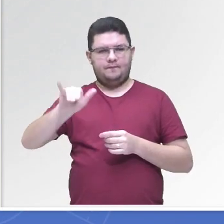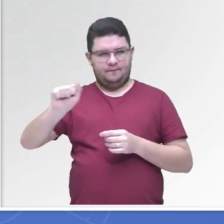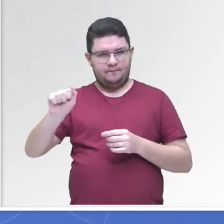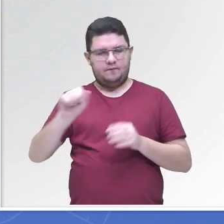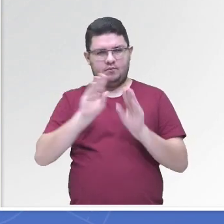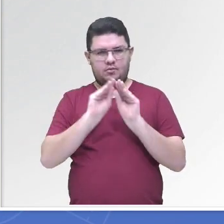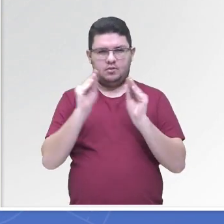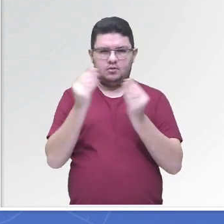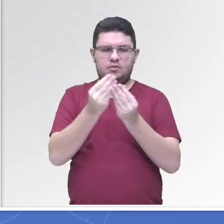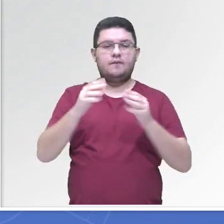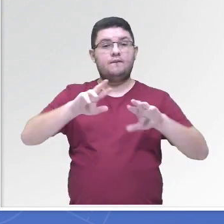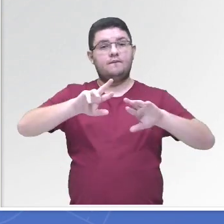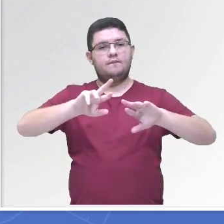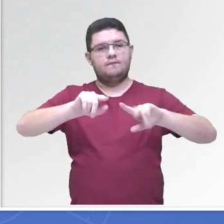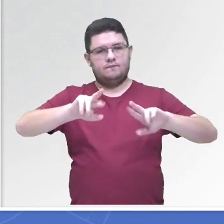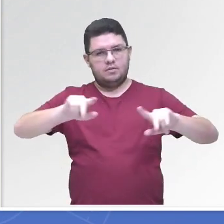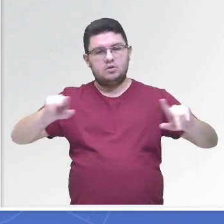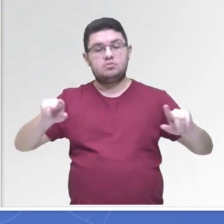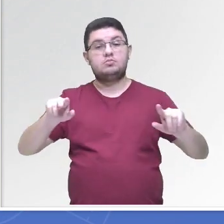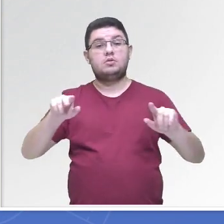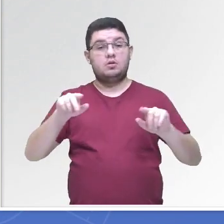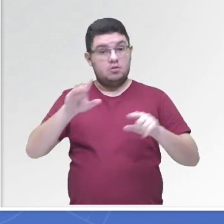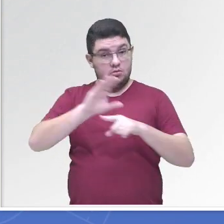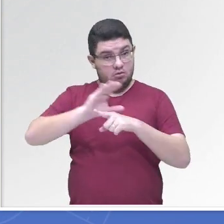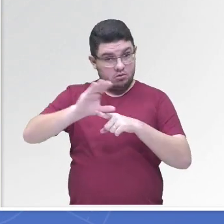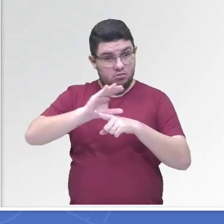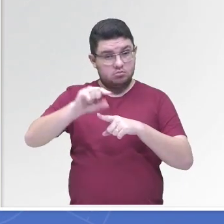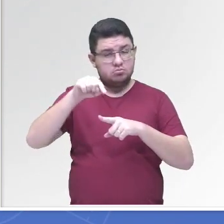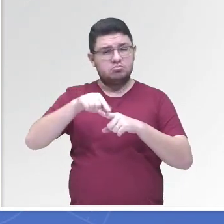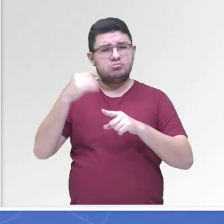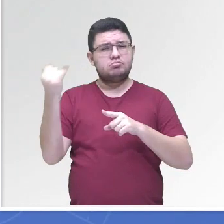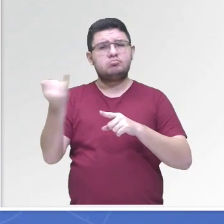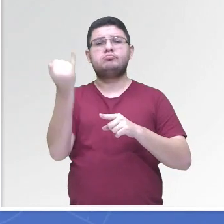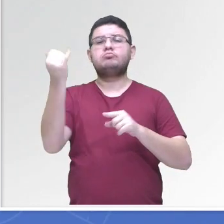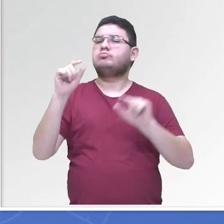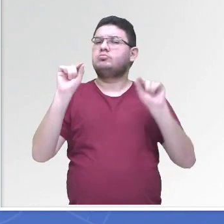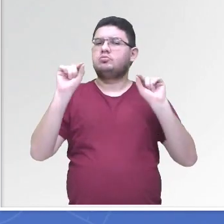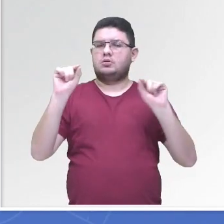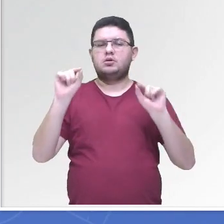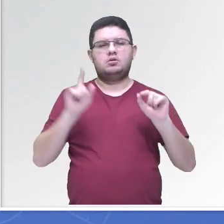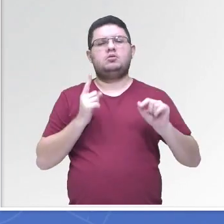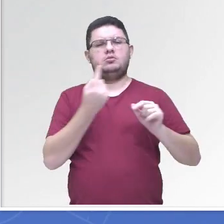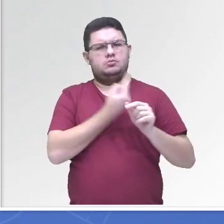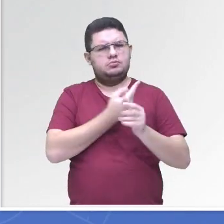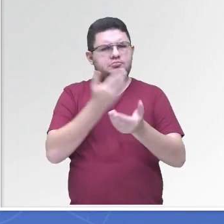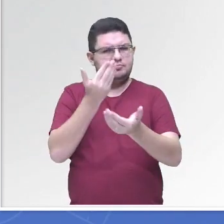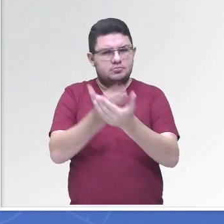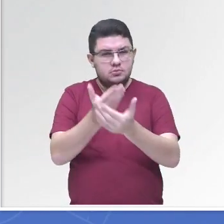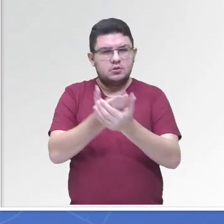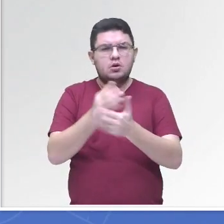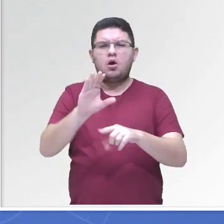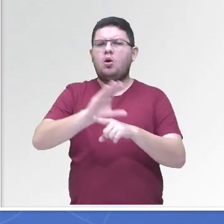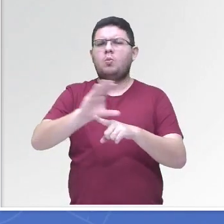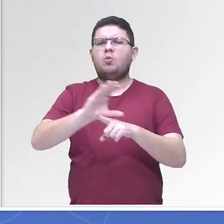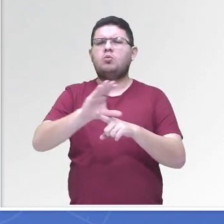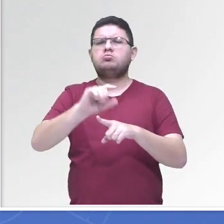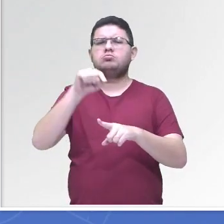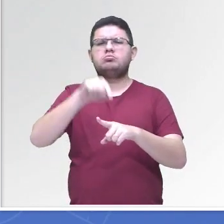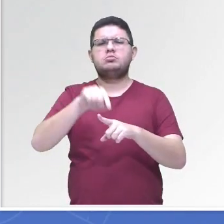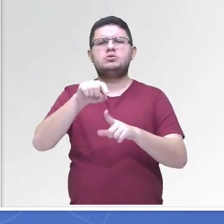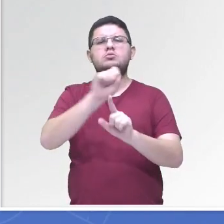ele é importante em vários ramos da nossa sociedade, da